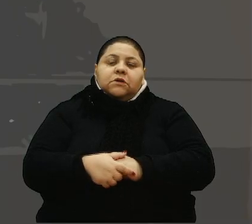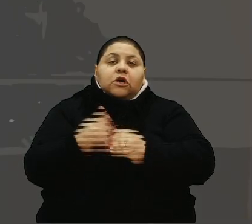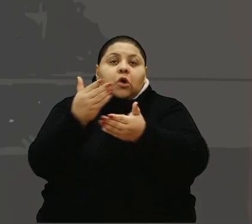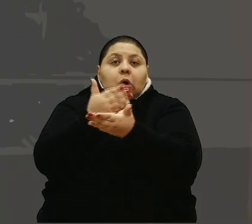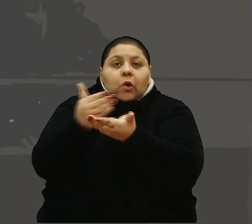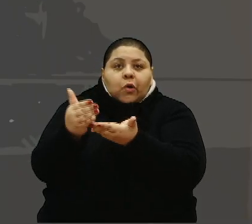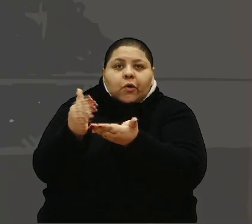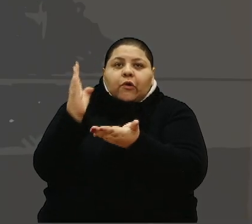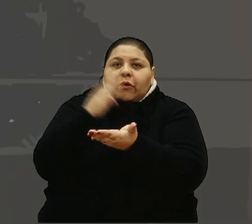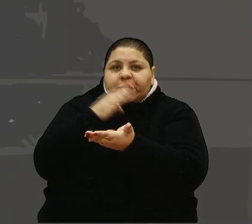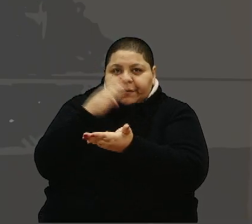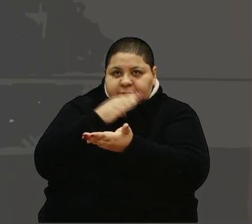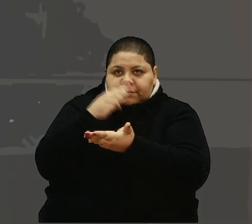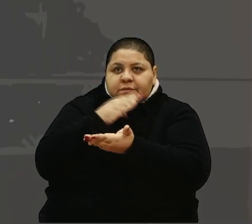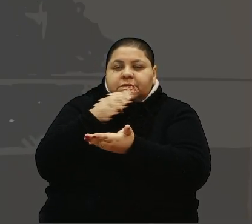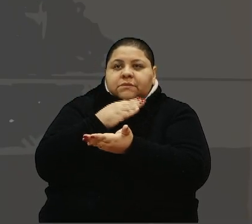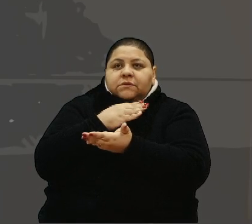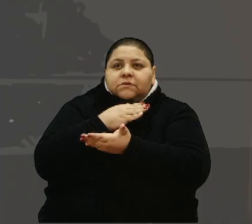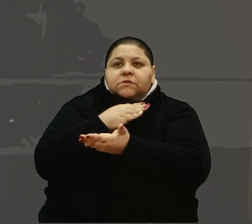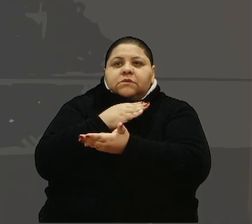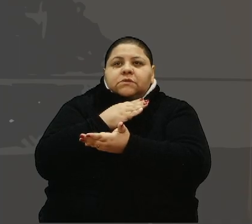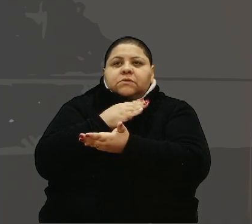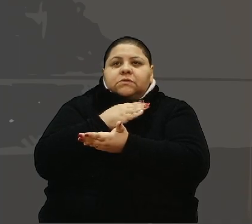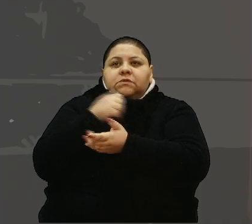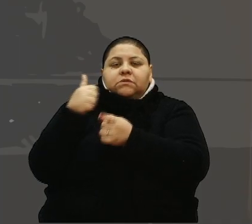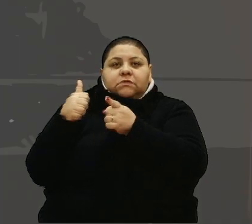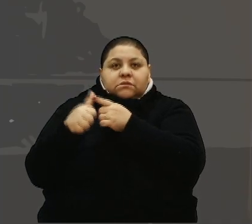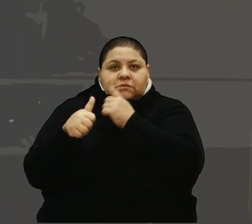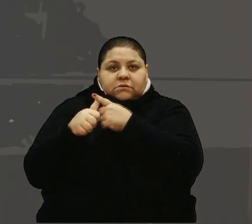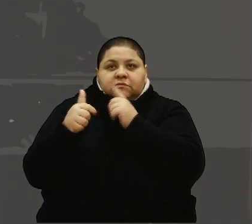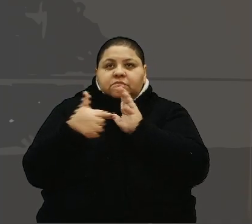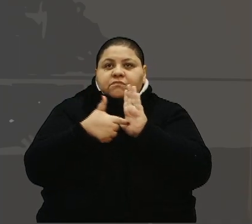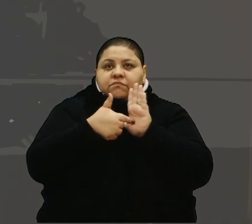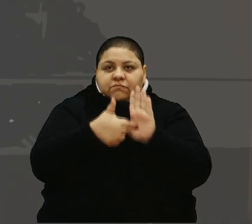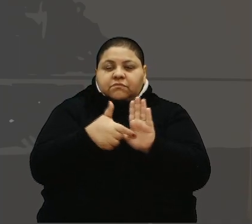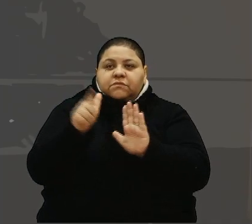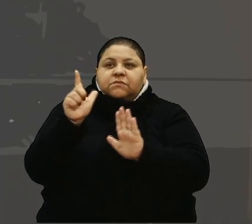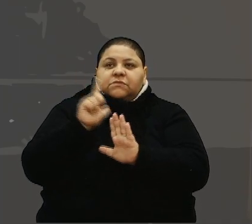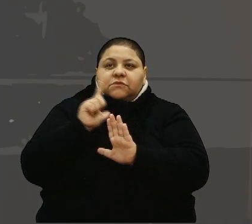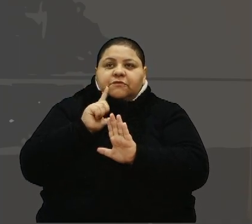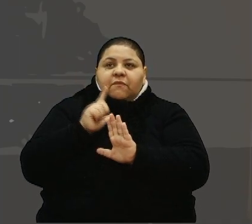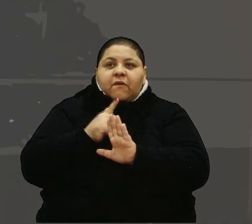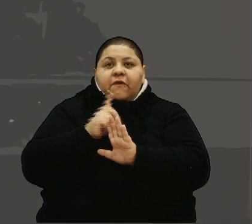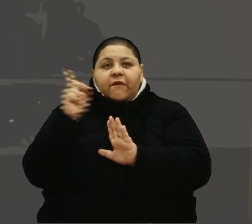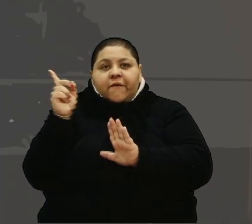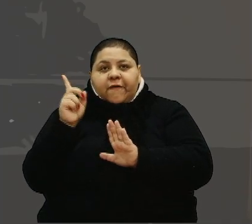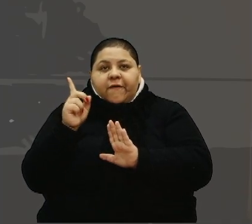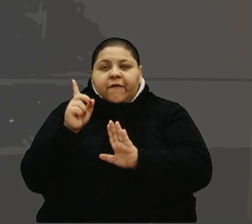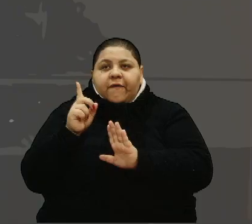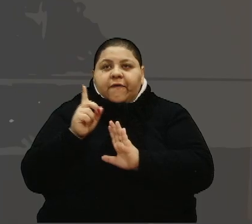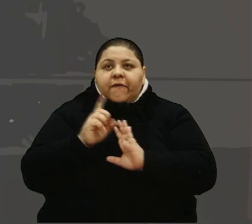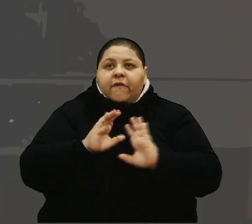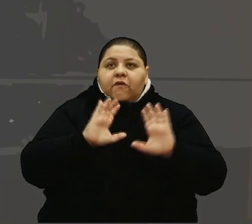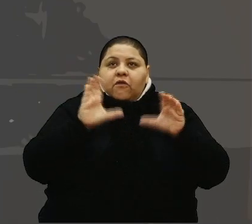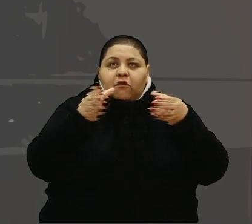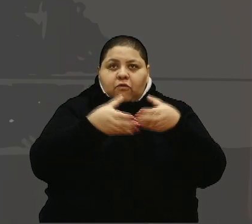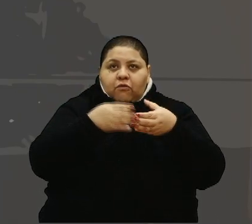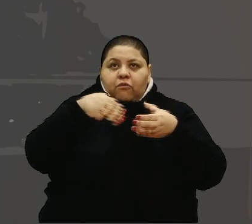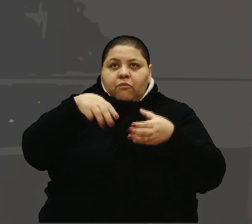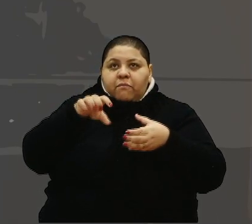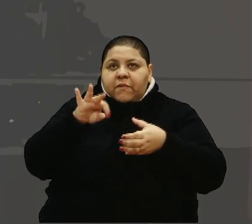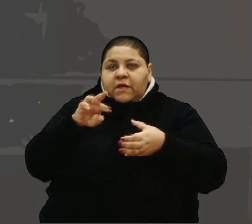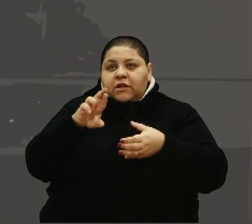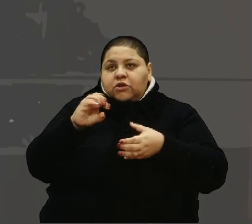Começando aí rapidamente, né, pela primeira apresentação que tivemos lá da rede metropolitana,